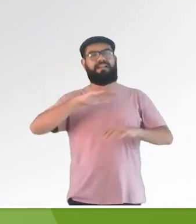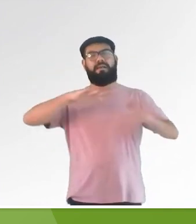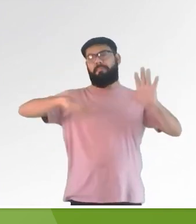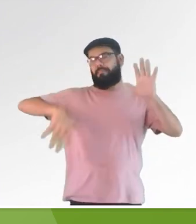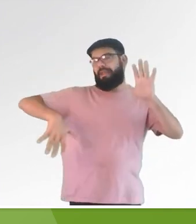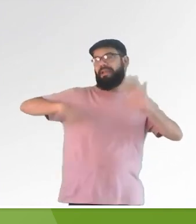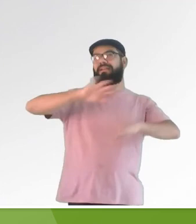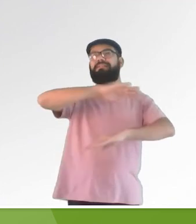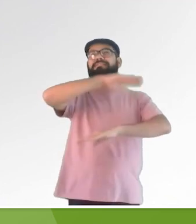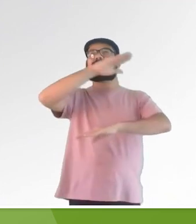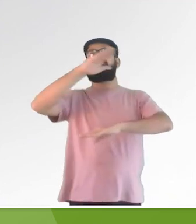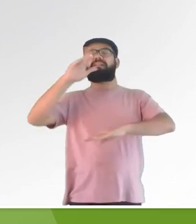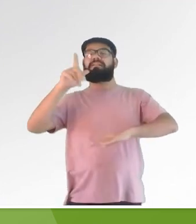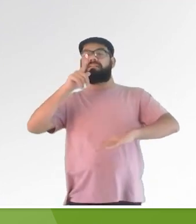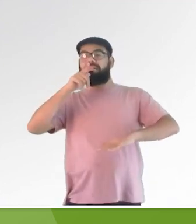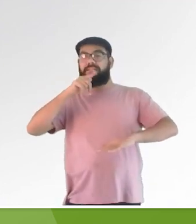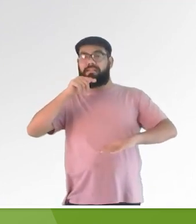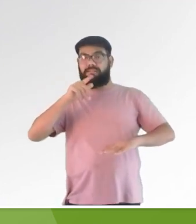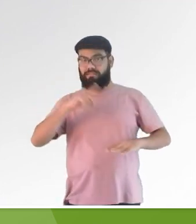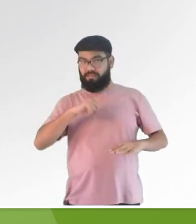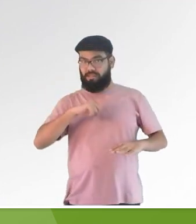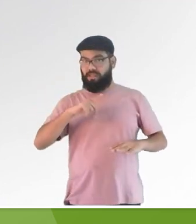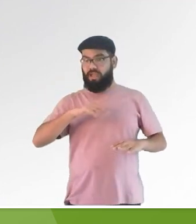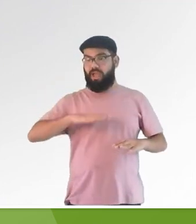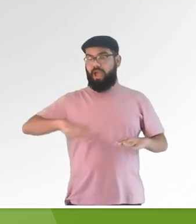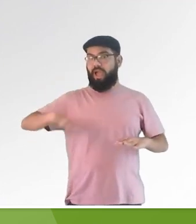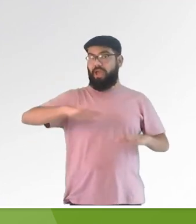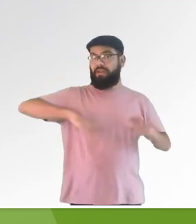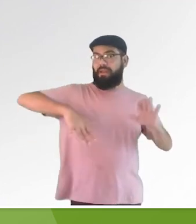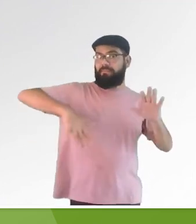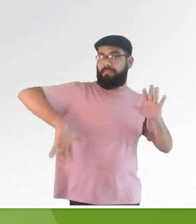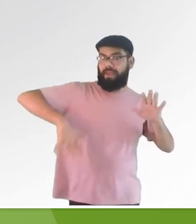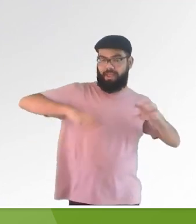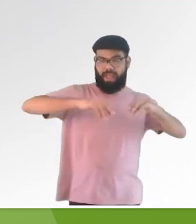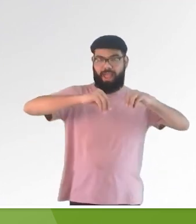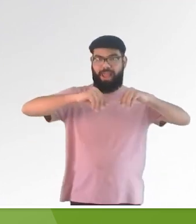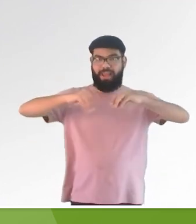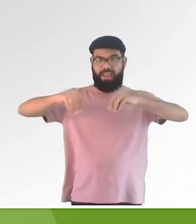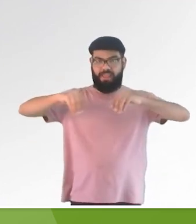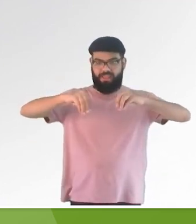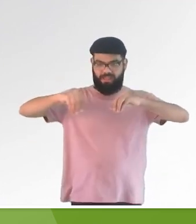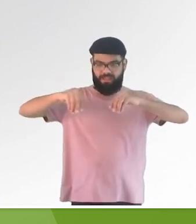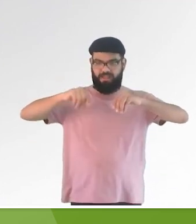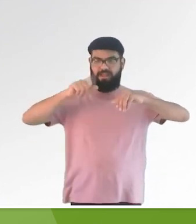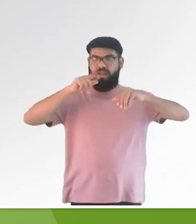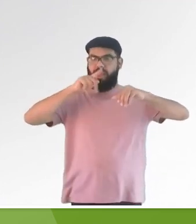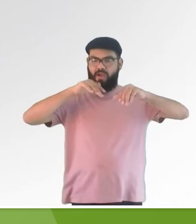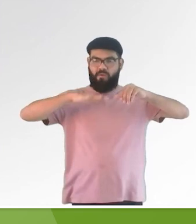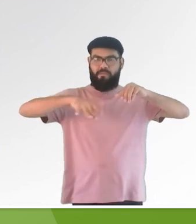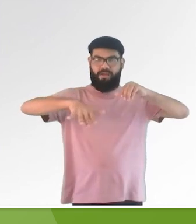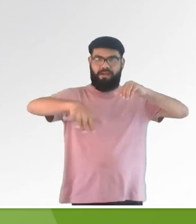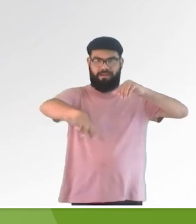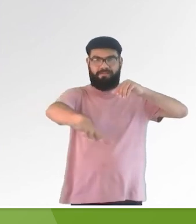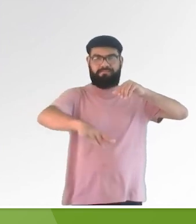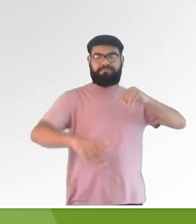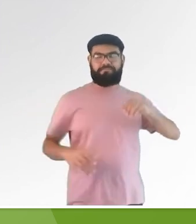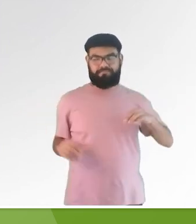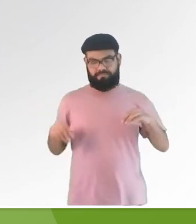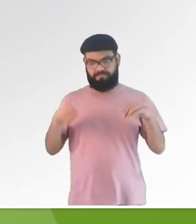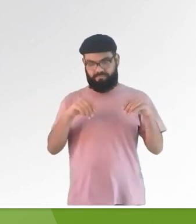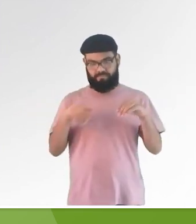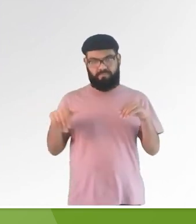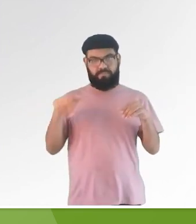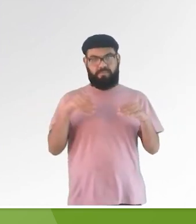a área da praia, com a terra, ali a areia, né? E o mar, formando ali a praia, uma região que a gente pode delimitar